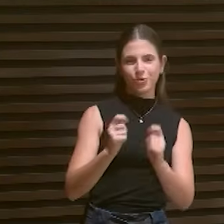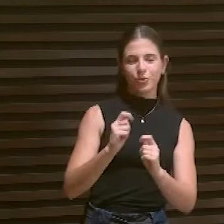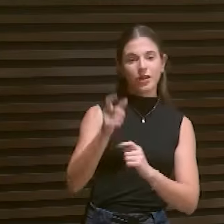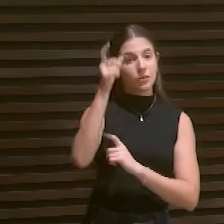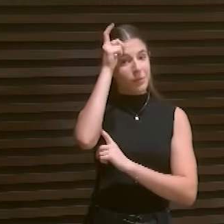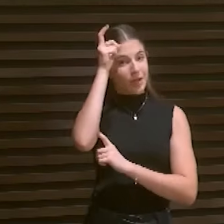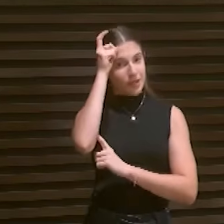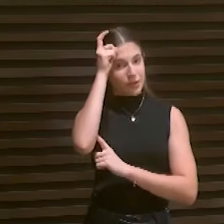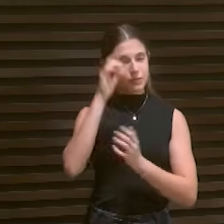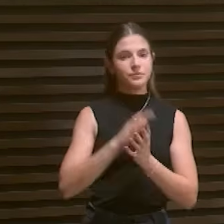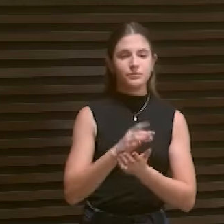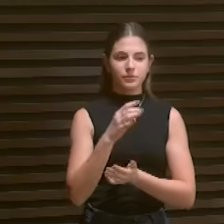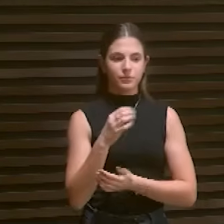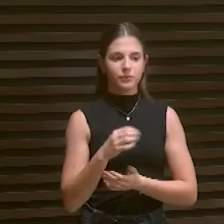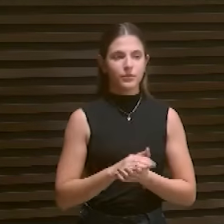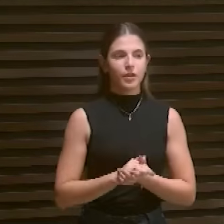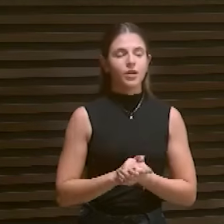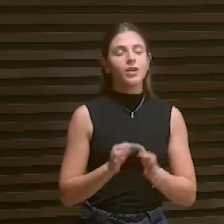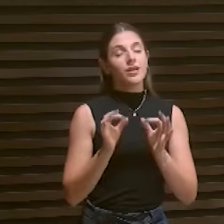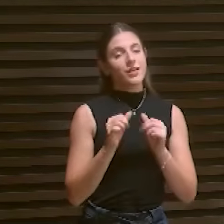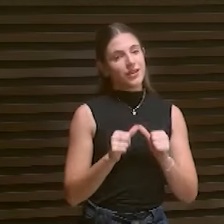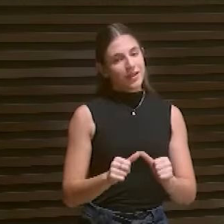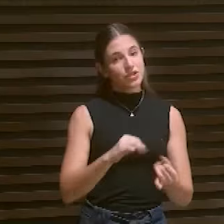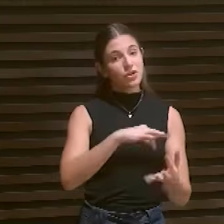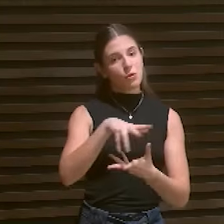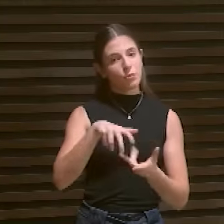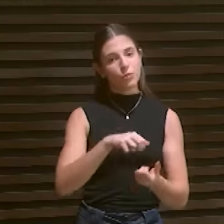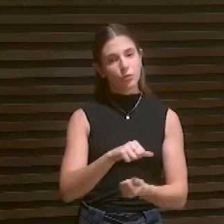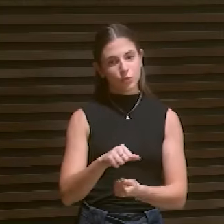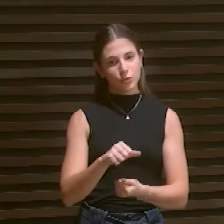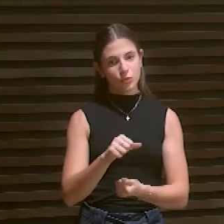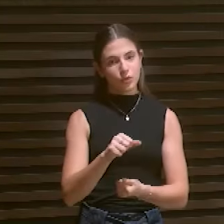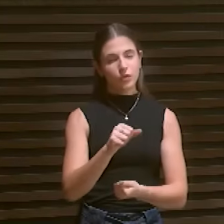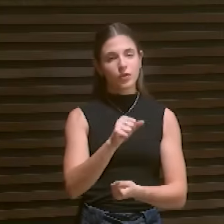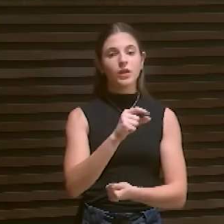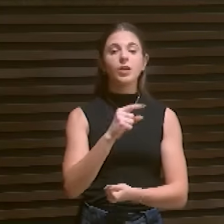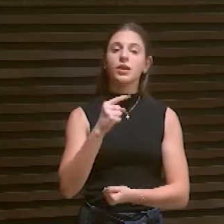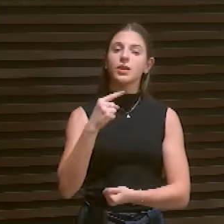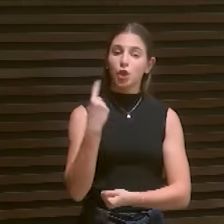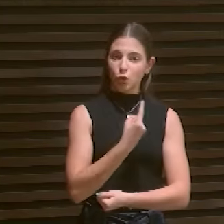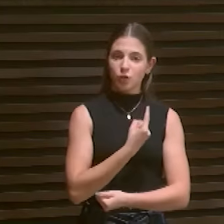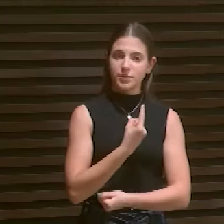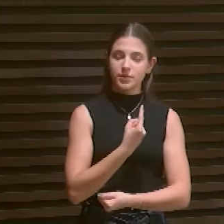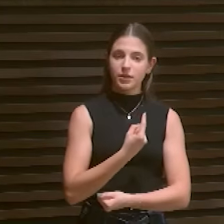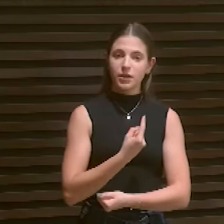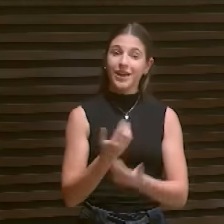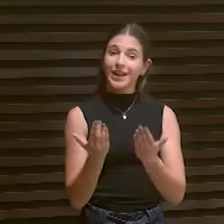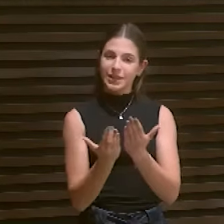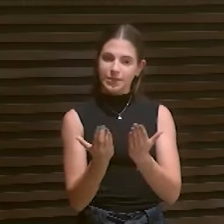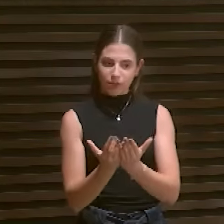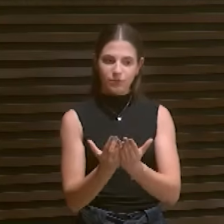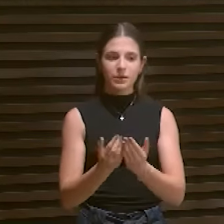aspas. Este é o mundo em que, como cristão, você deve tomar